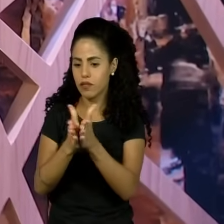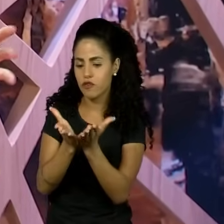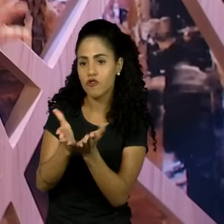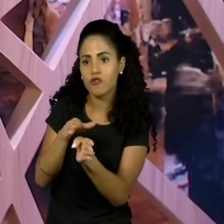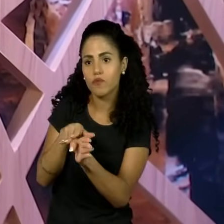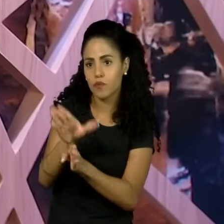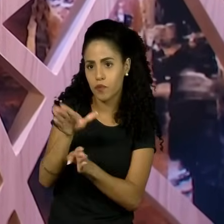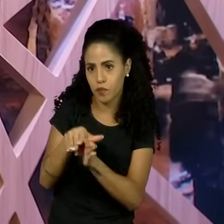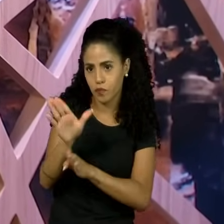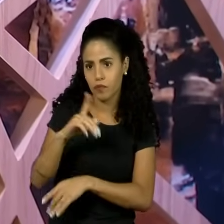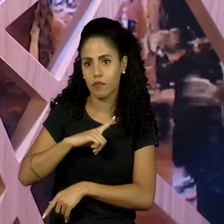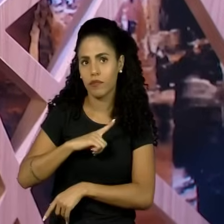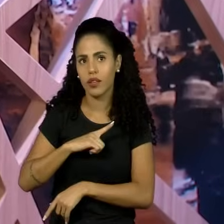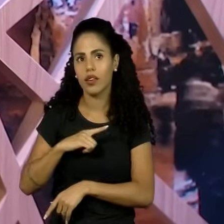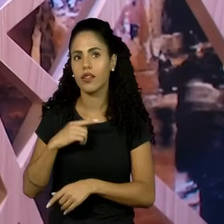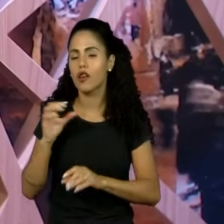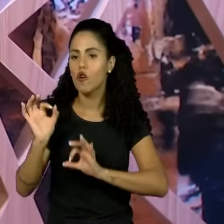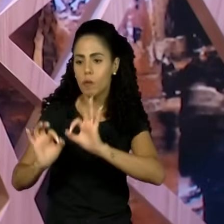fazem